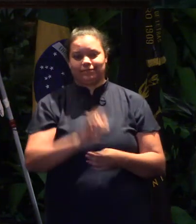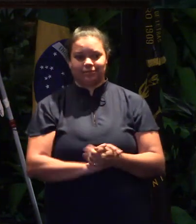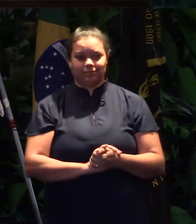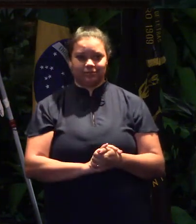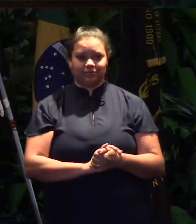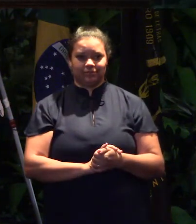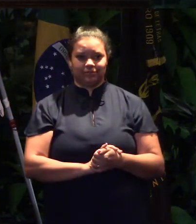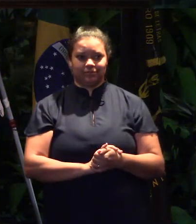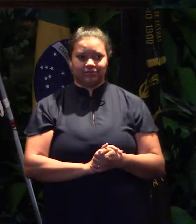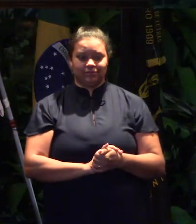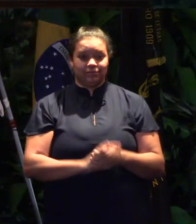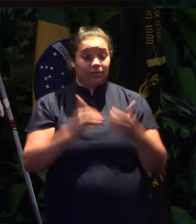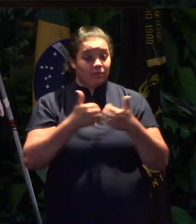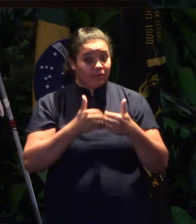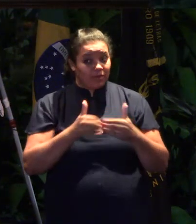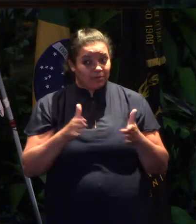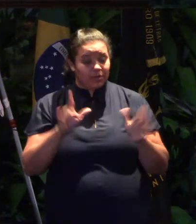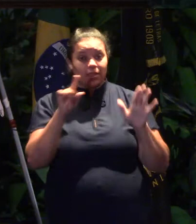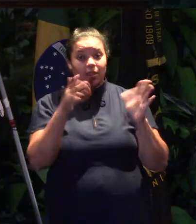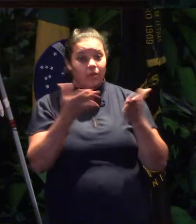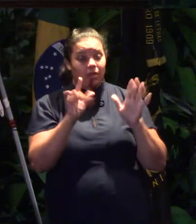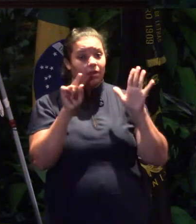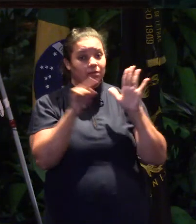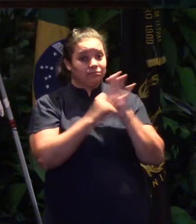Bom, então agora eu vou abrir para as perguntas.